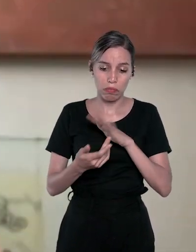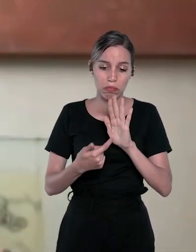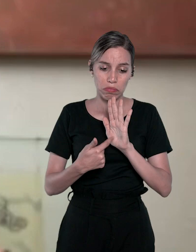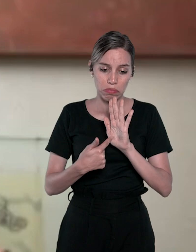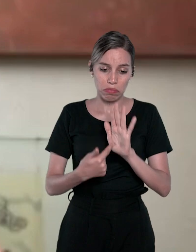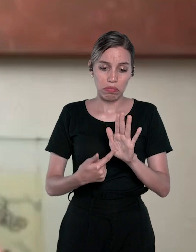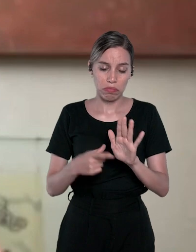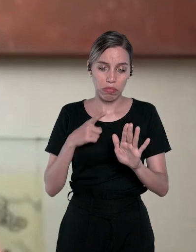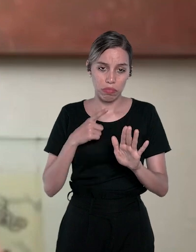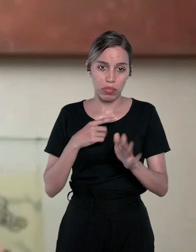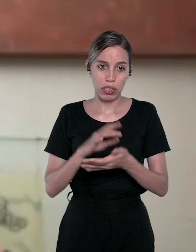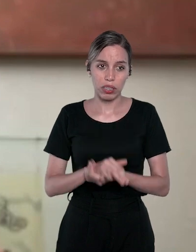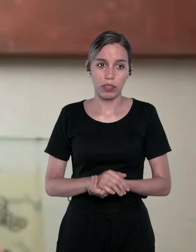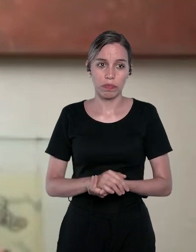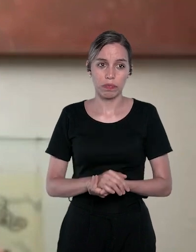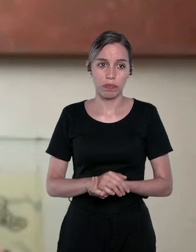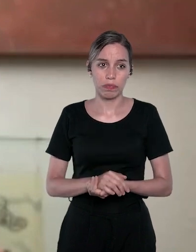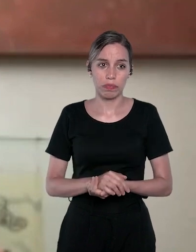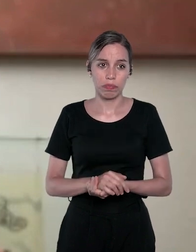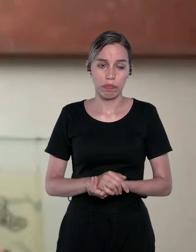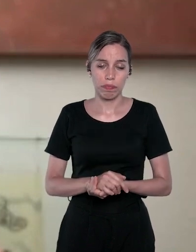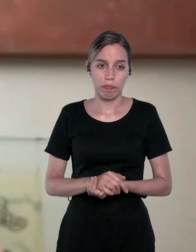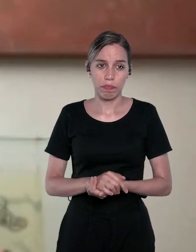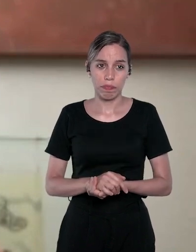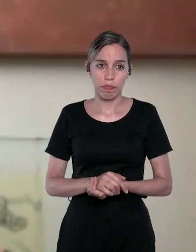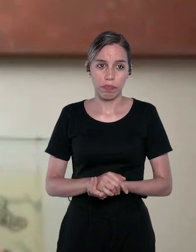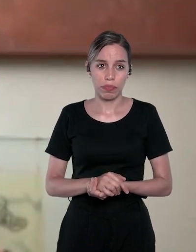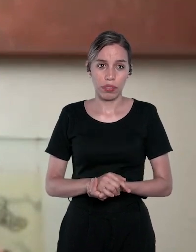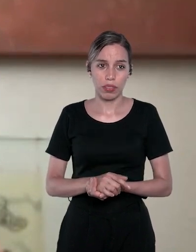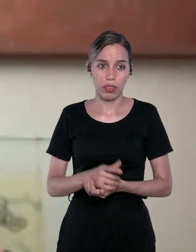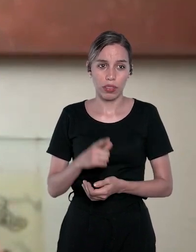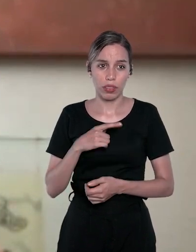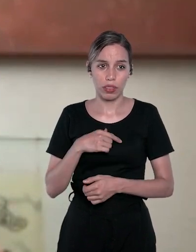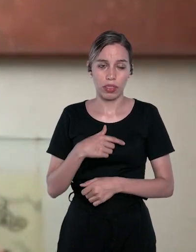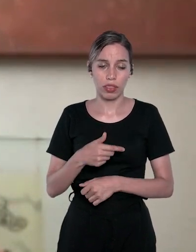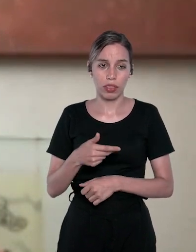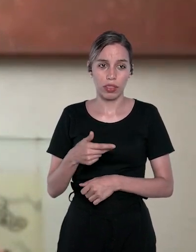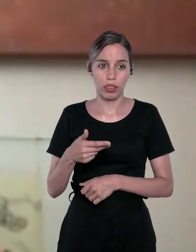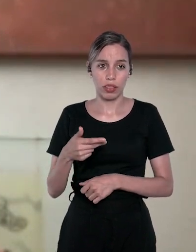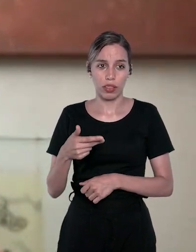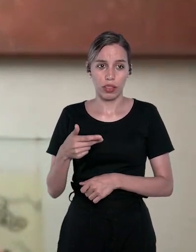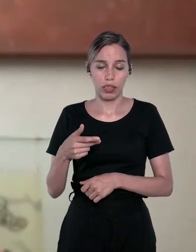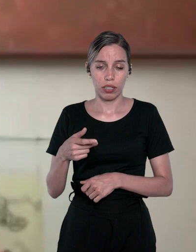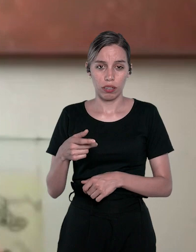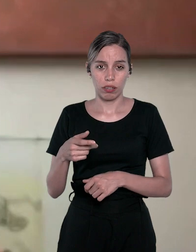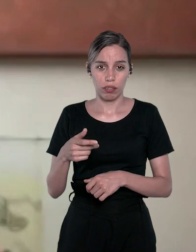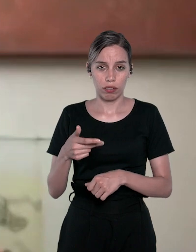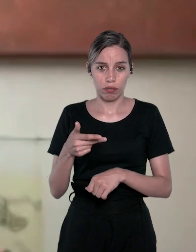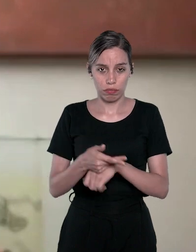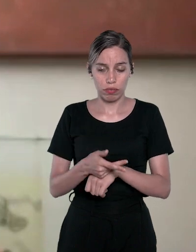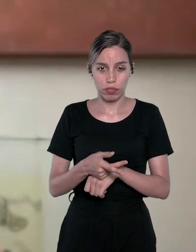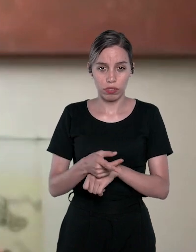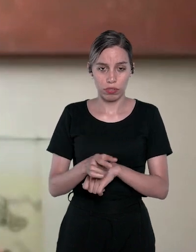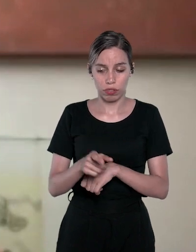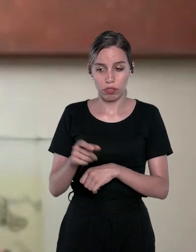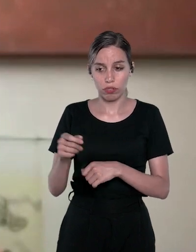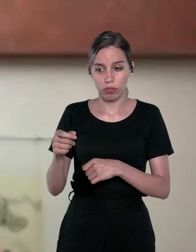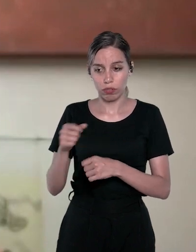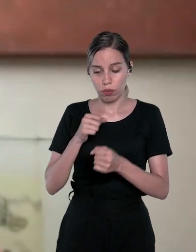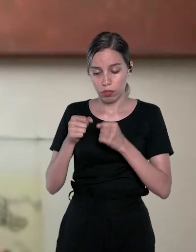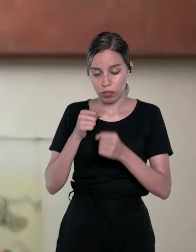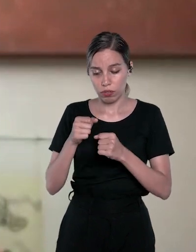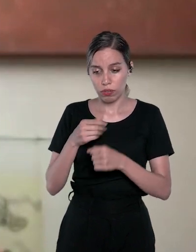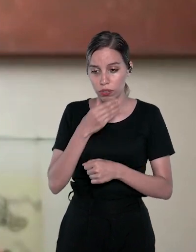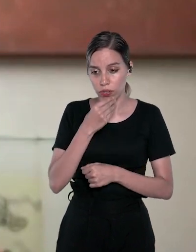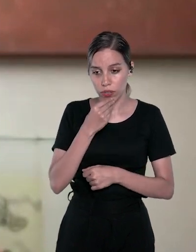aí, o Décio Pinhatari. O Décio Pinhatari dizia o seguinte, que